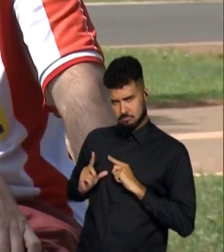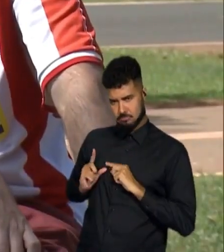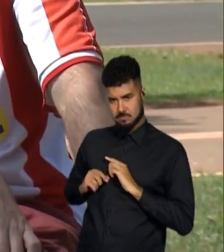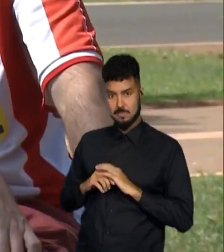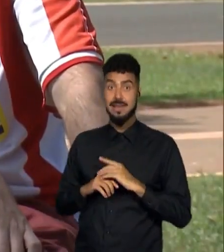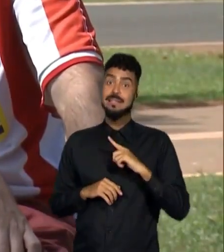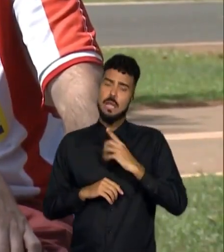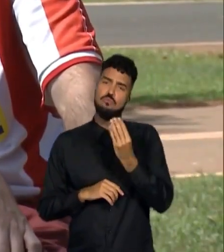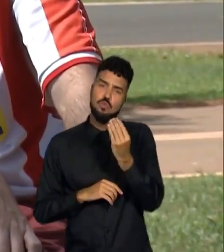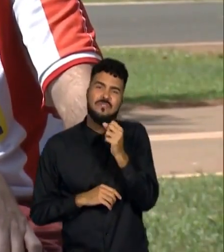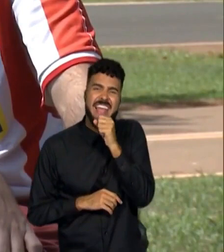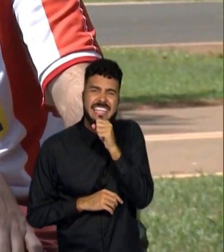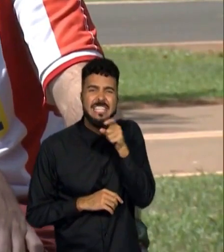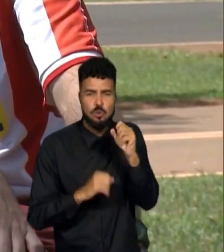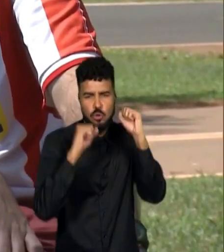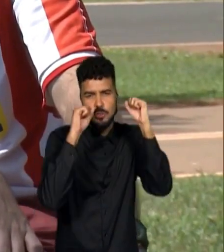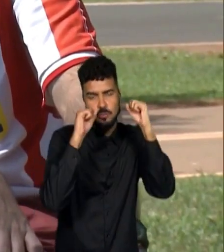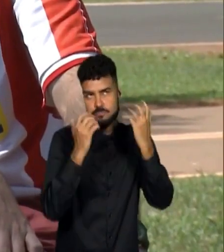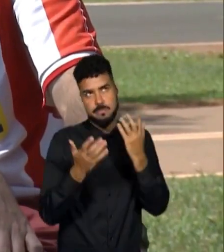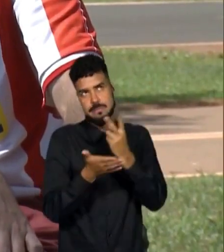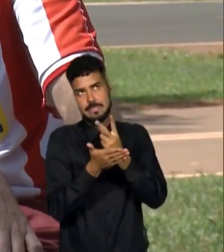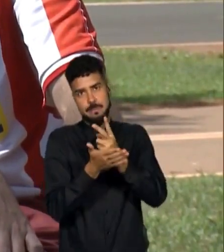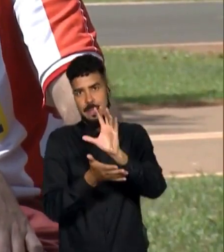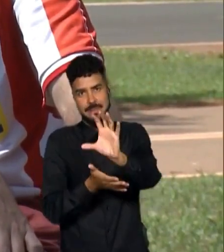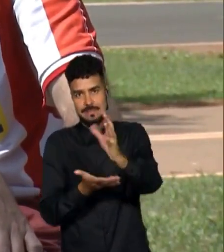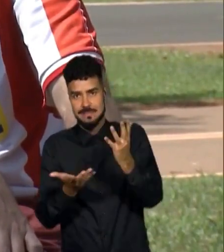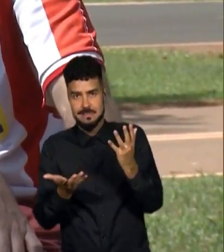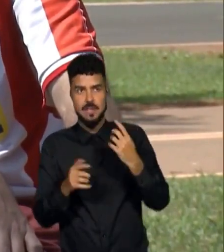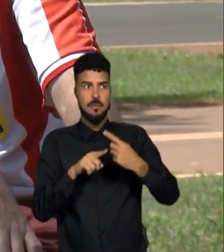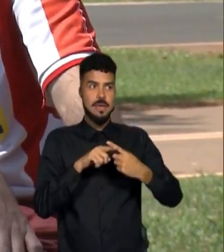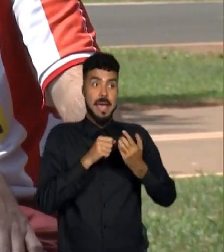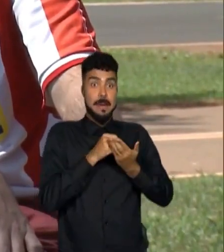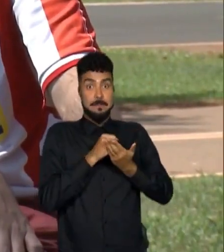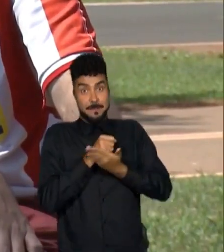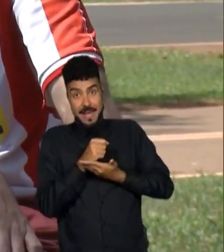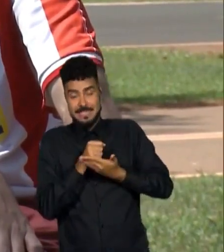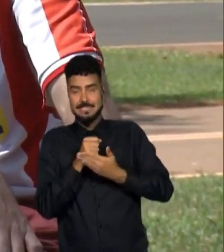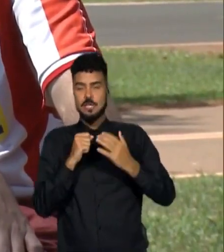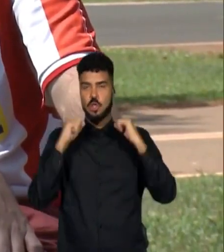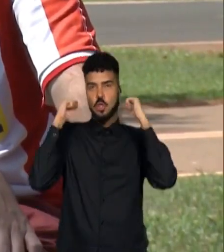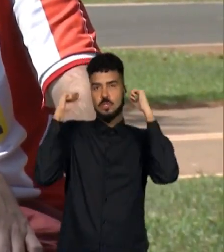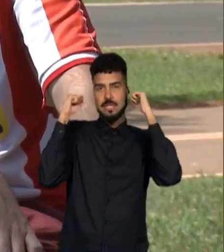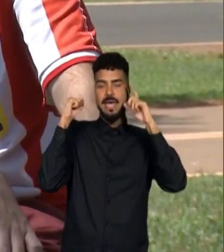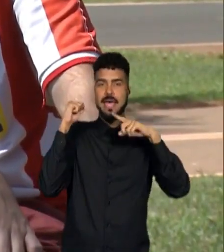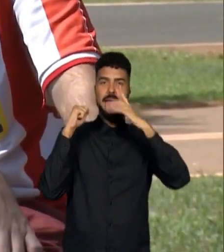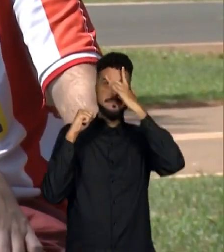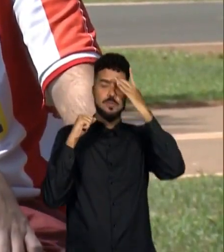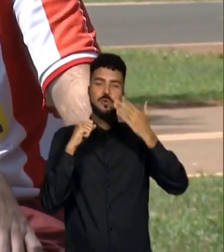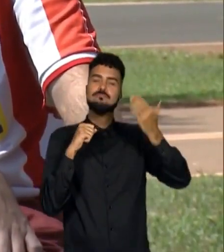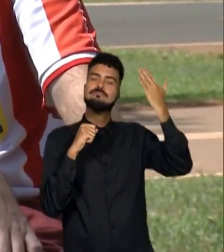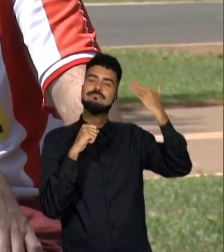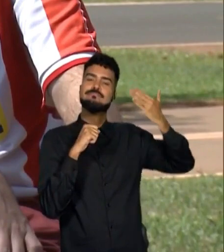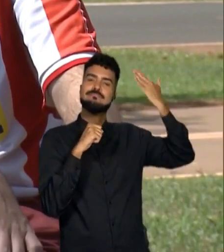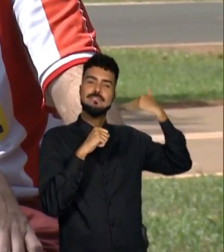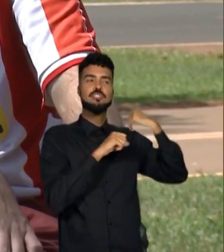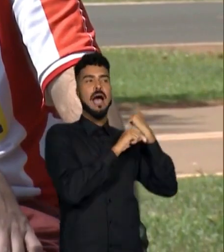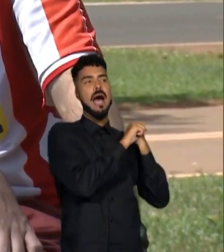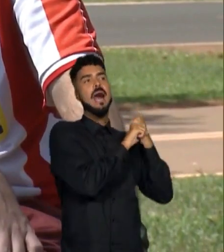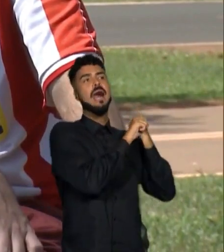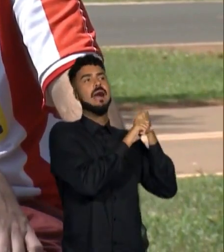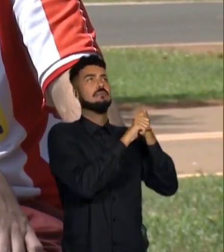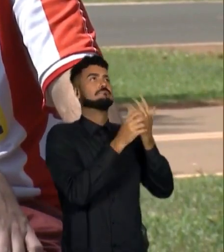claro, os velhinhos sempre tem que ter. Porque é a boa base da nossa torcida é a galera que já acompanha o Bangu